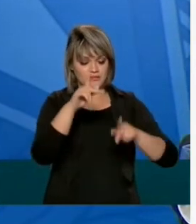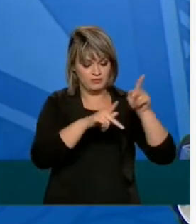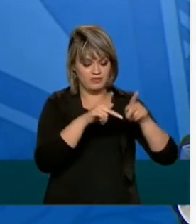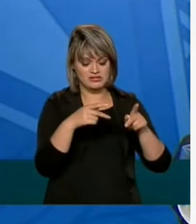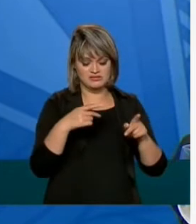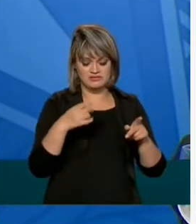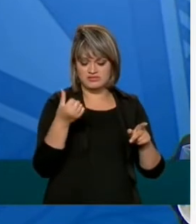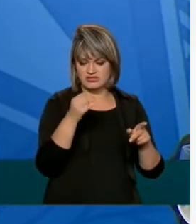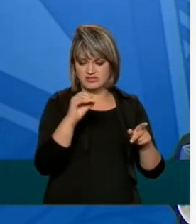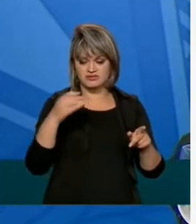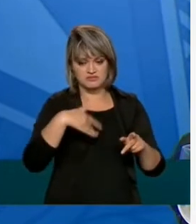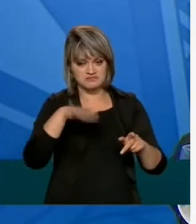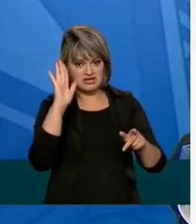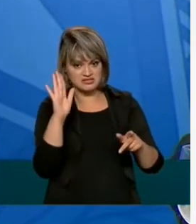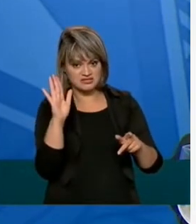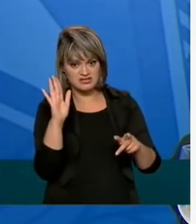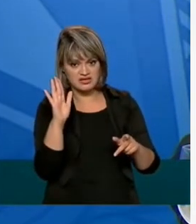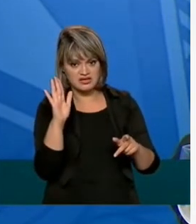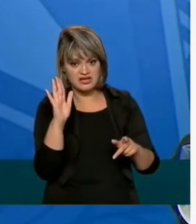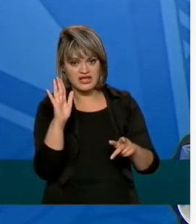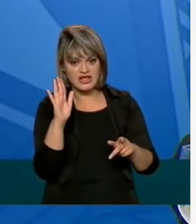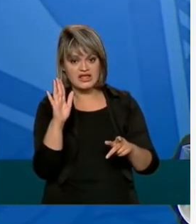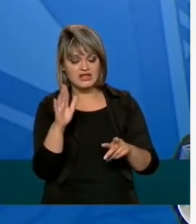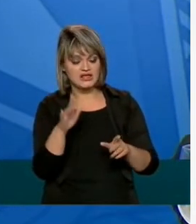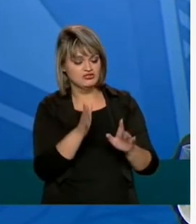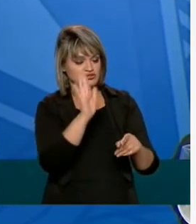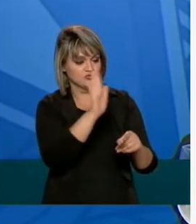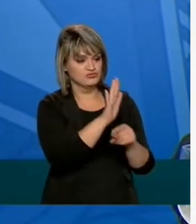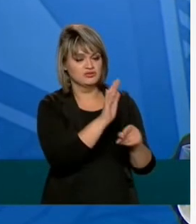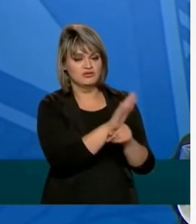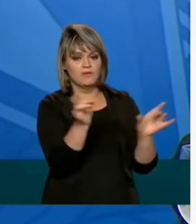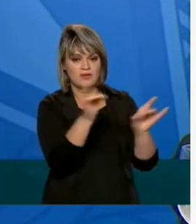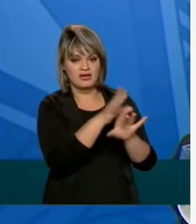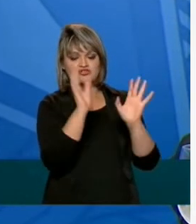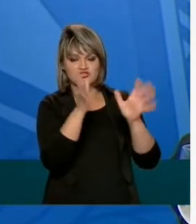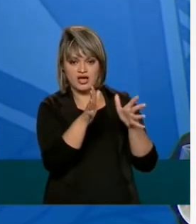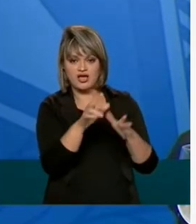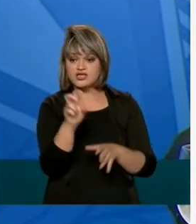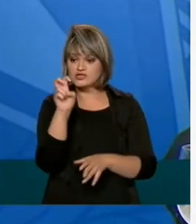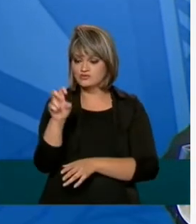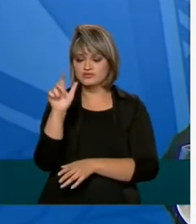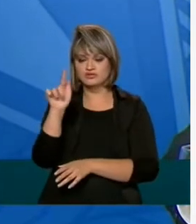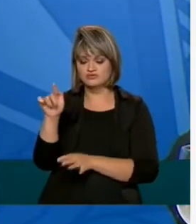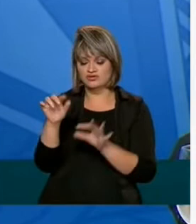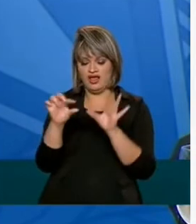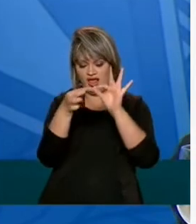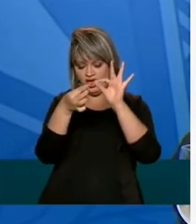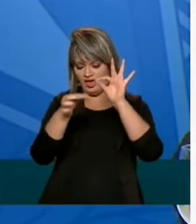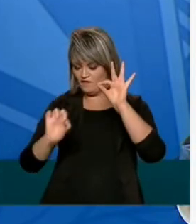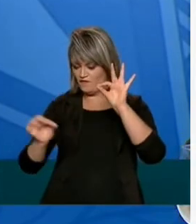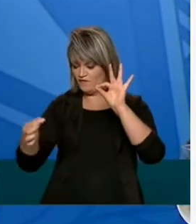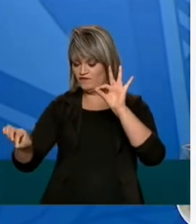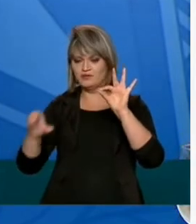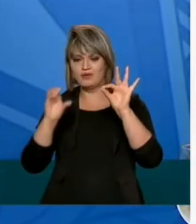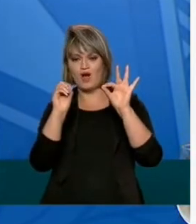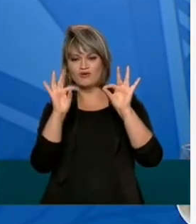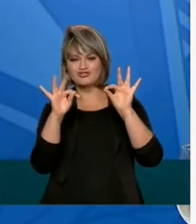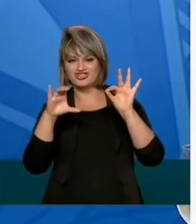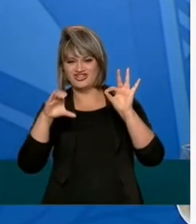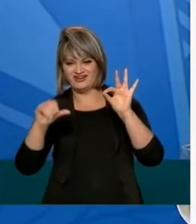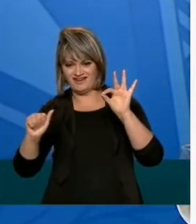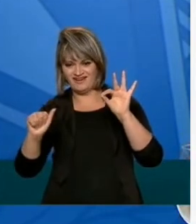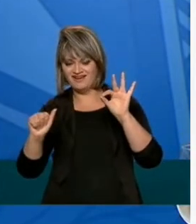habitantes estão totalmente contempladas, e o 5G é fibra ótica, então todos